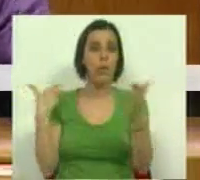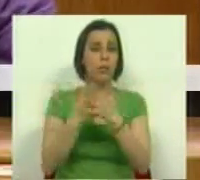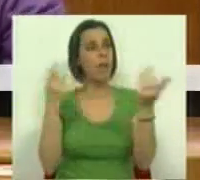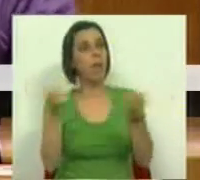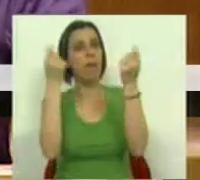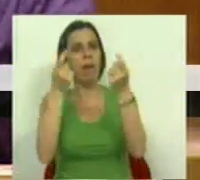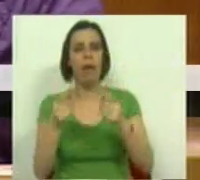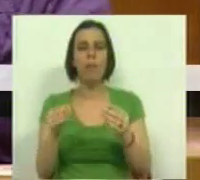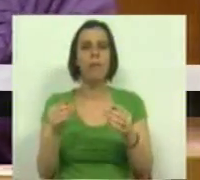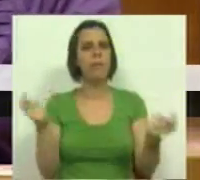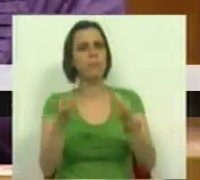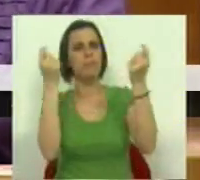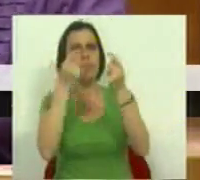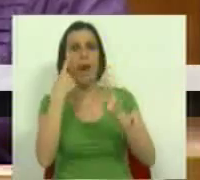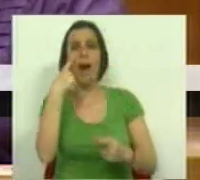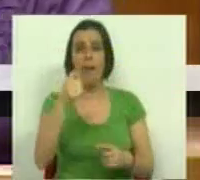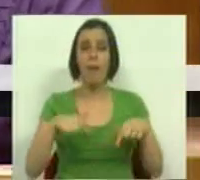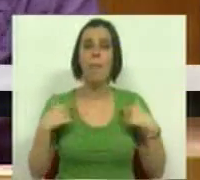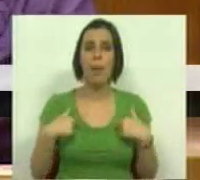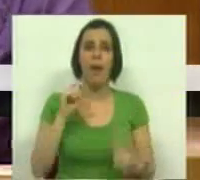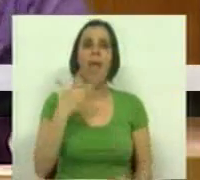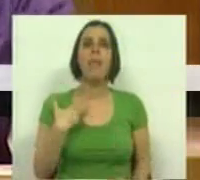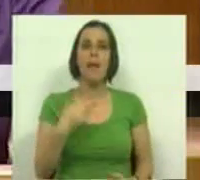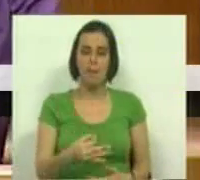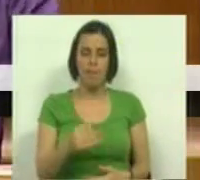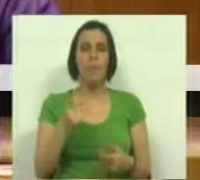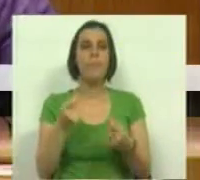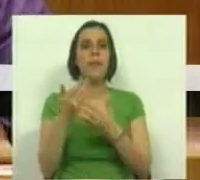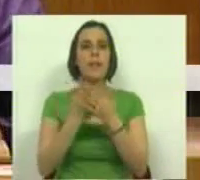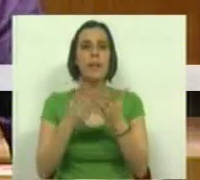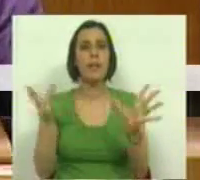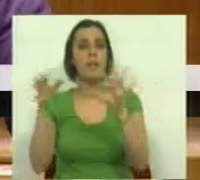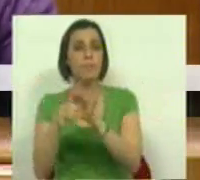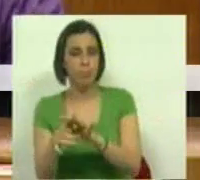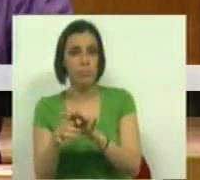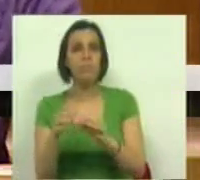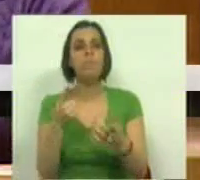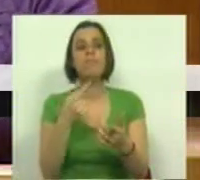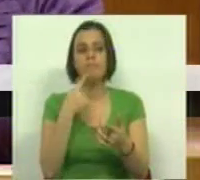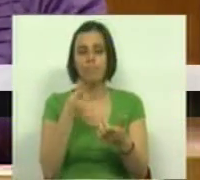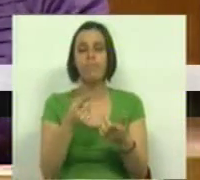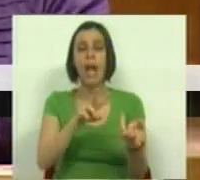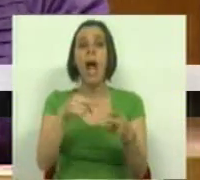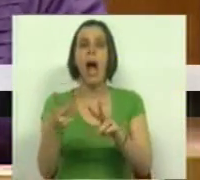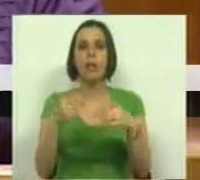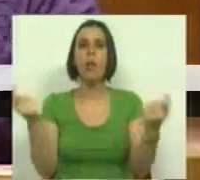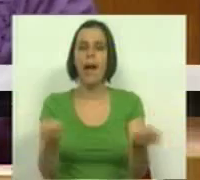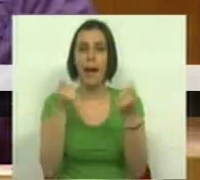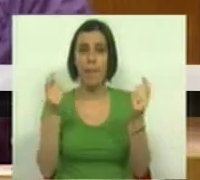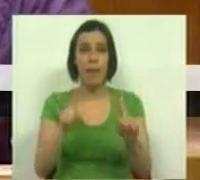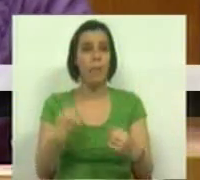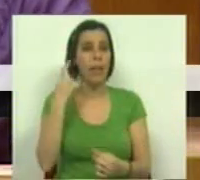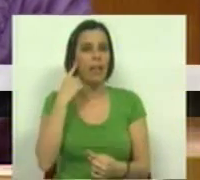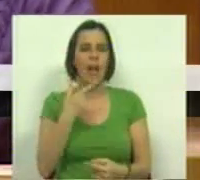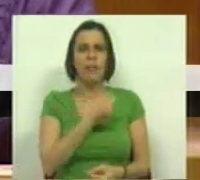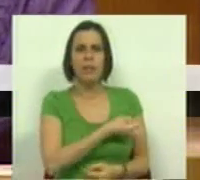tempos. Um embuste publicitário reconhecido pela própria EDP e Hipermercado Associado, que lá acabou por alterar a campanha depois